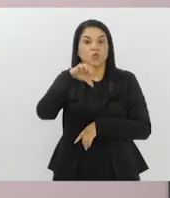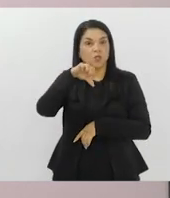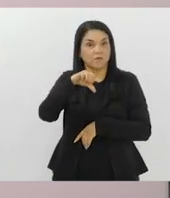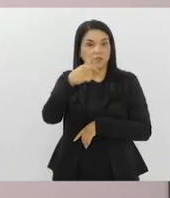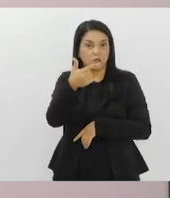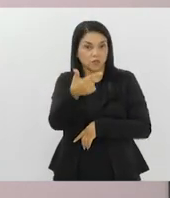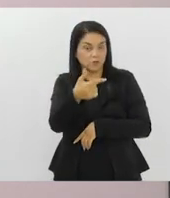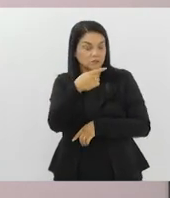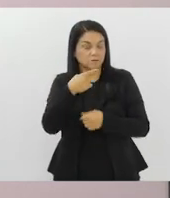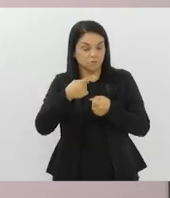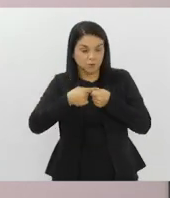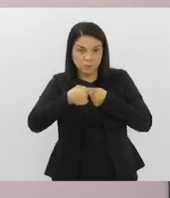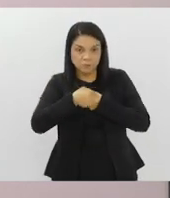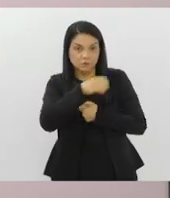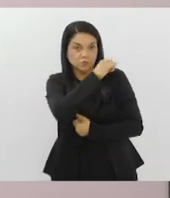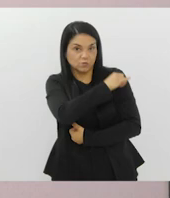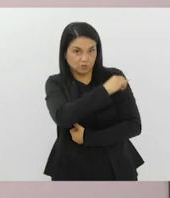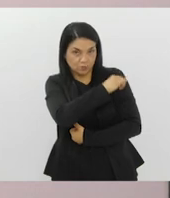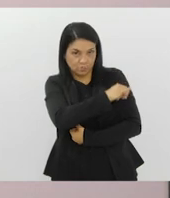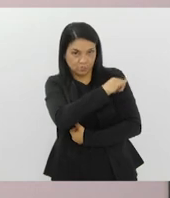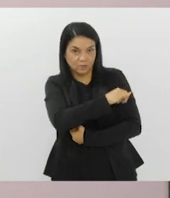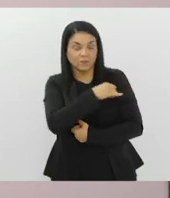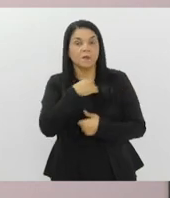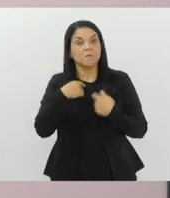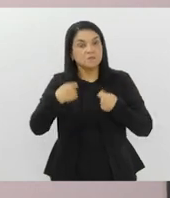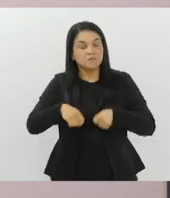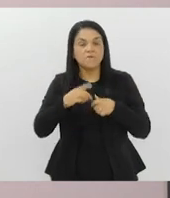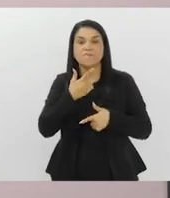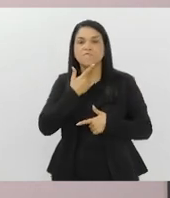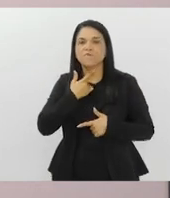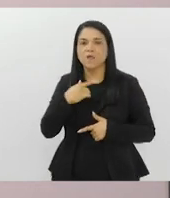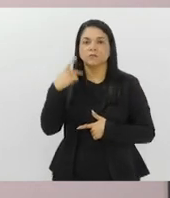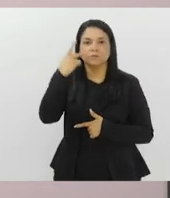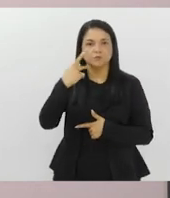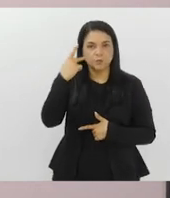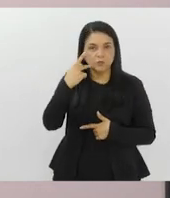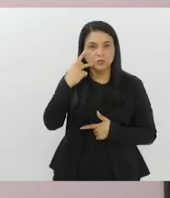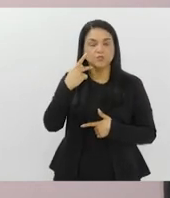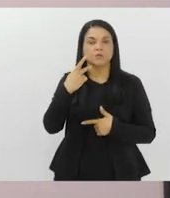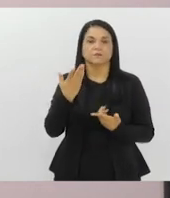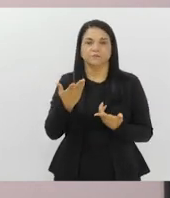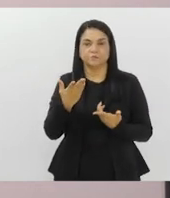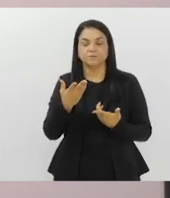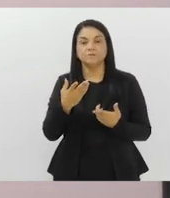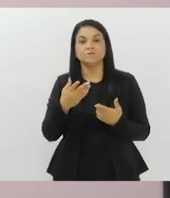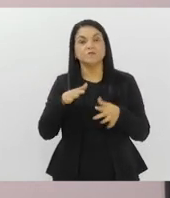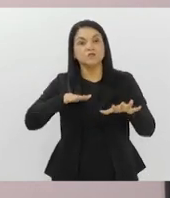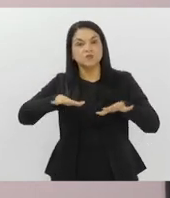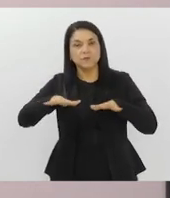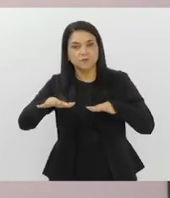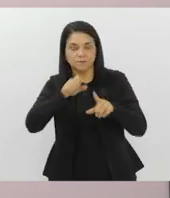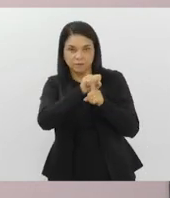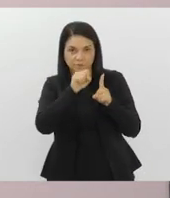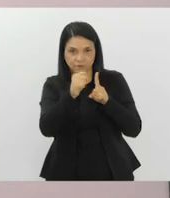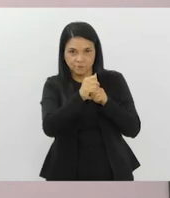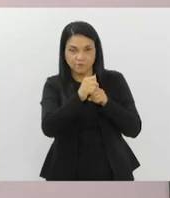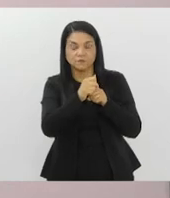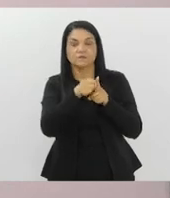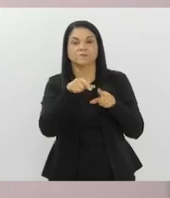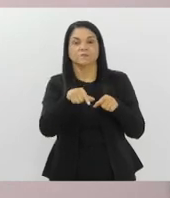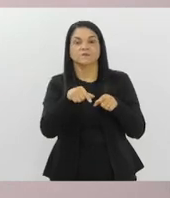nosso estado. É preciso vontade política, é preciso advocacy social. Os movimentos sociais e